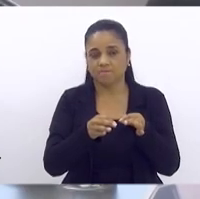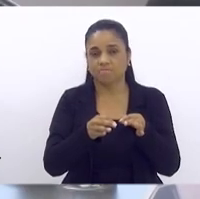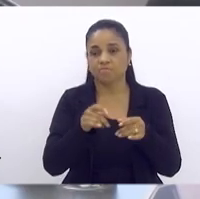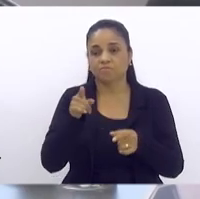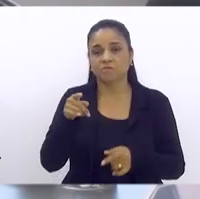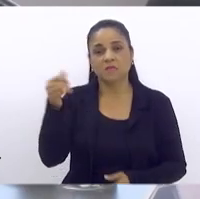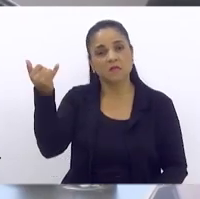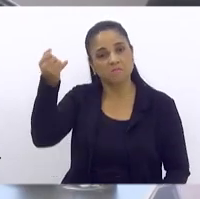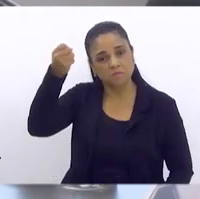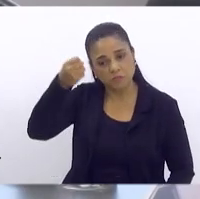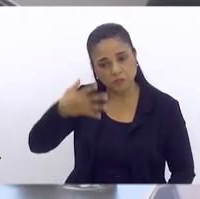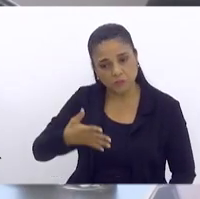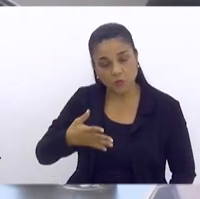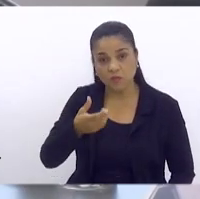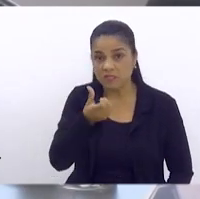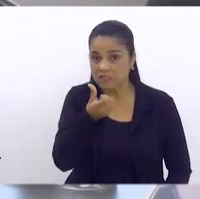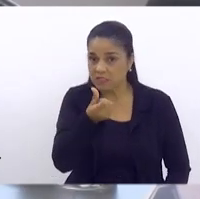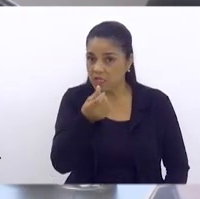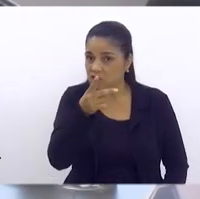em até 6 dias